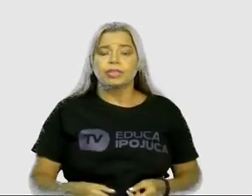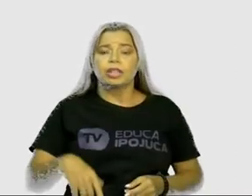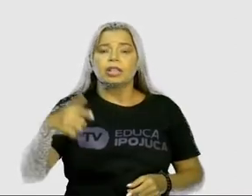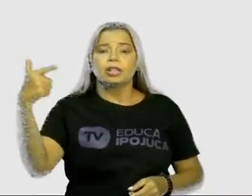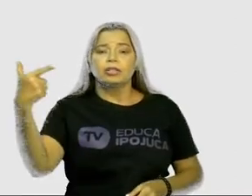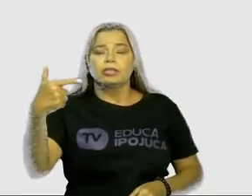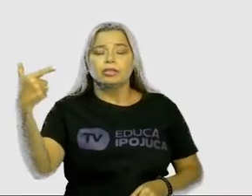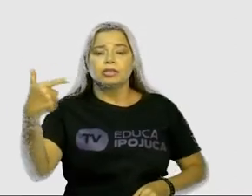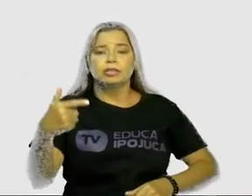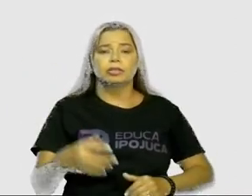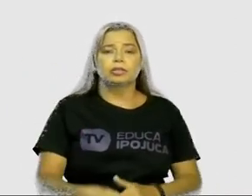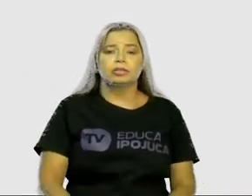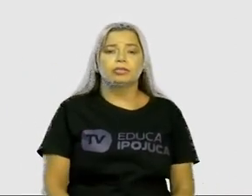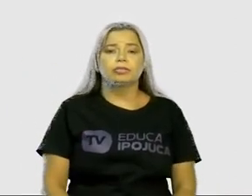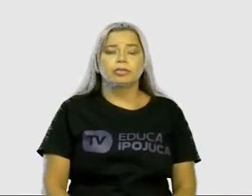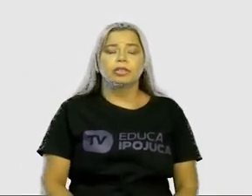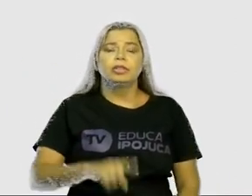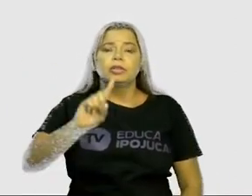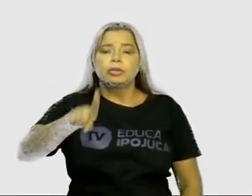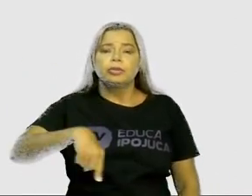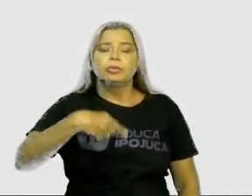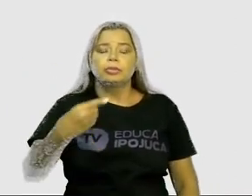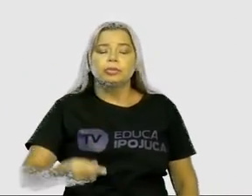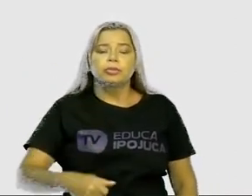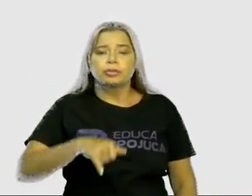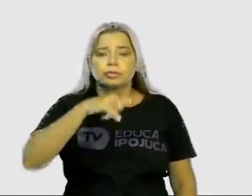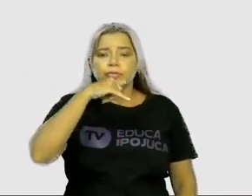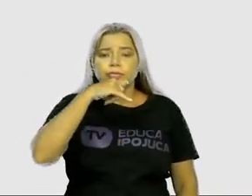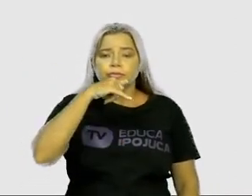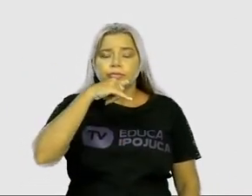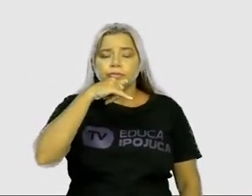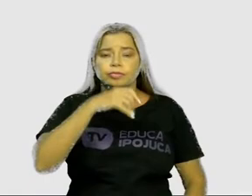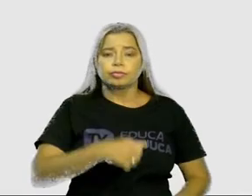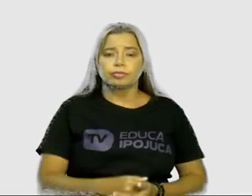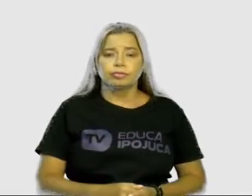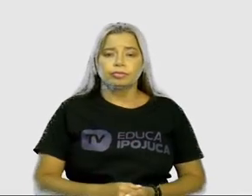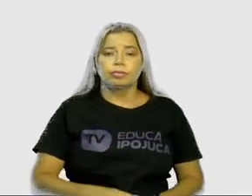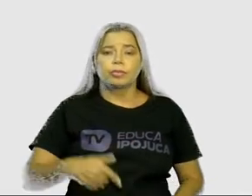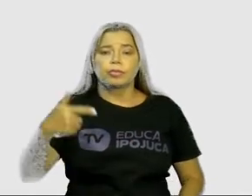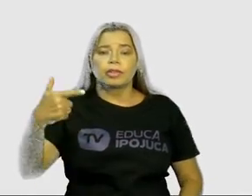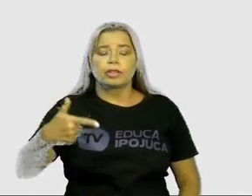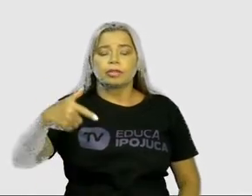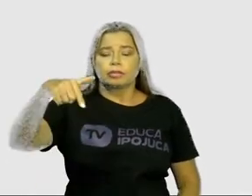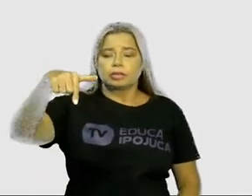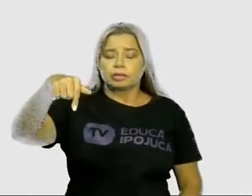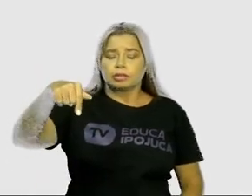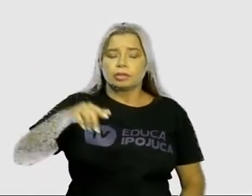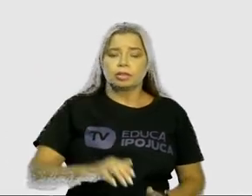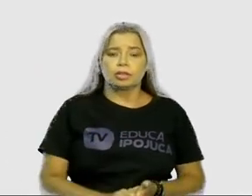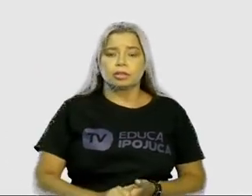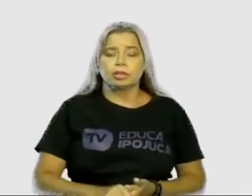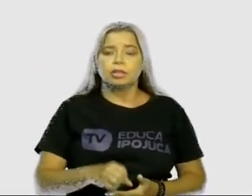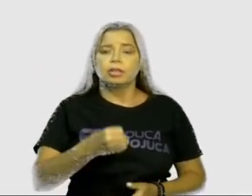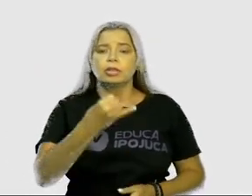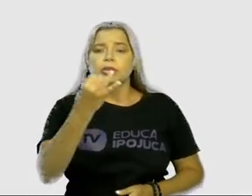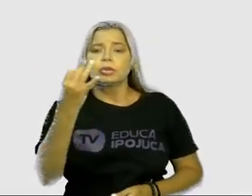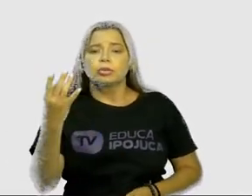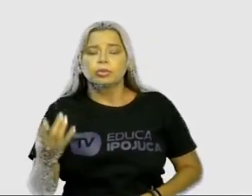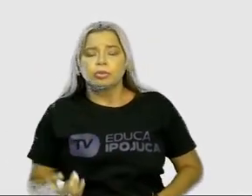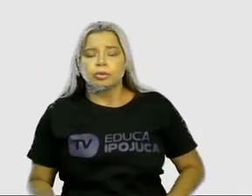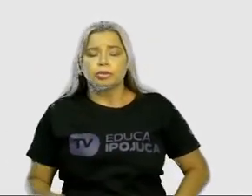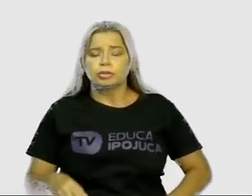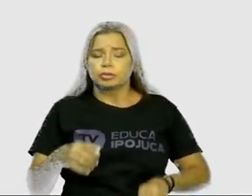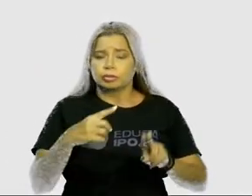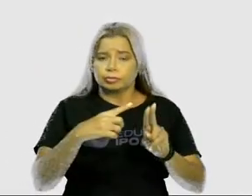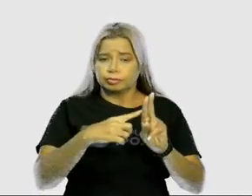o quanto 22 vamos para outro exemplo o 27 ele tem Quantas dezenas há dezenas